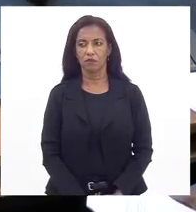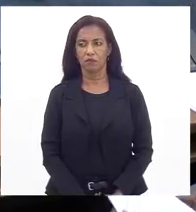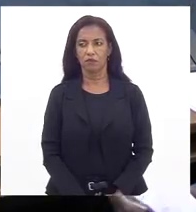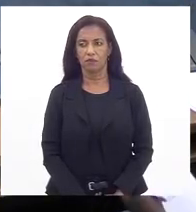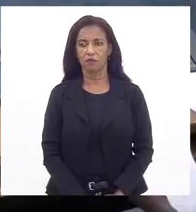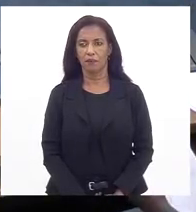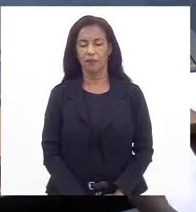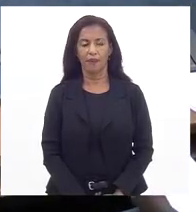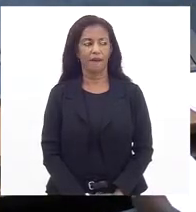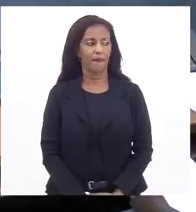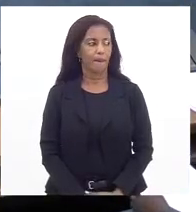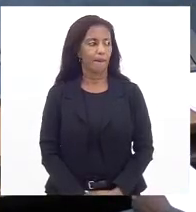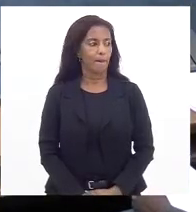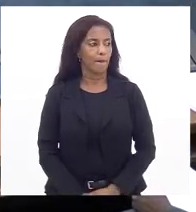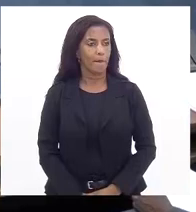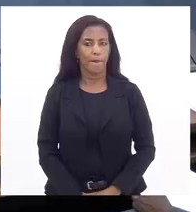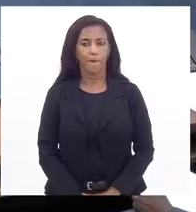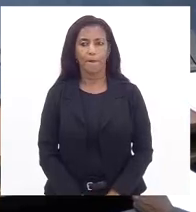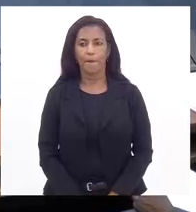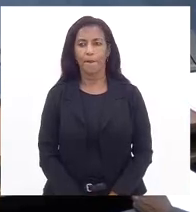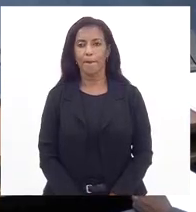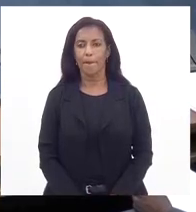E aí